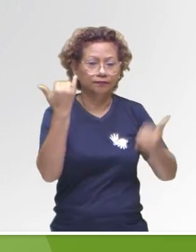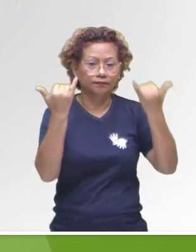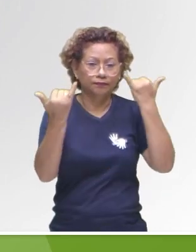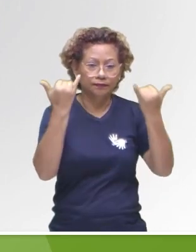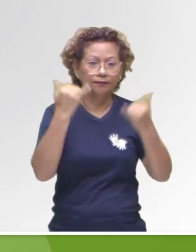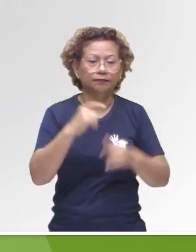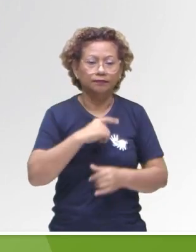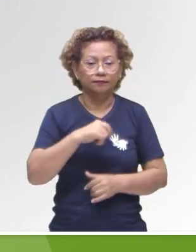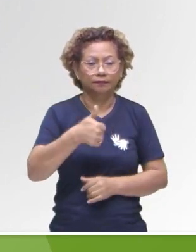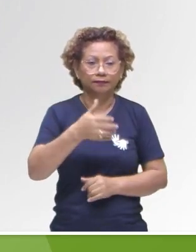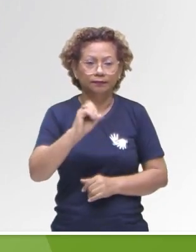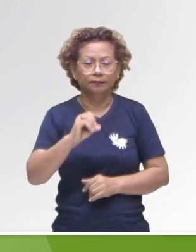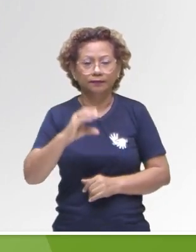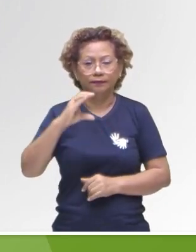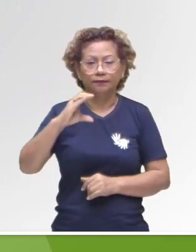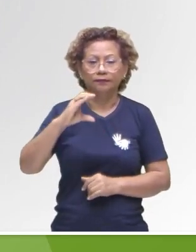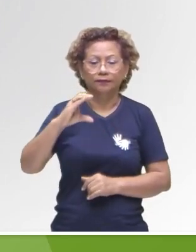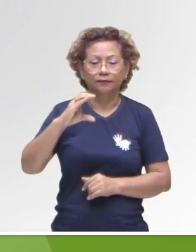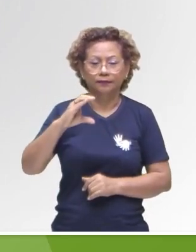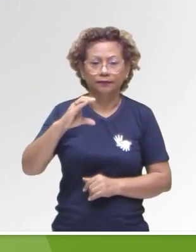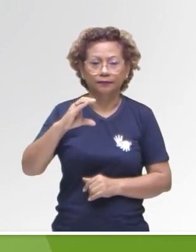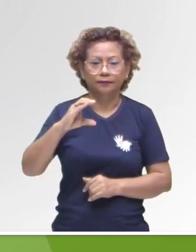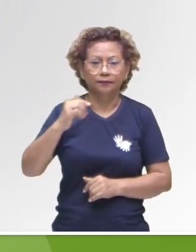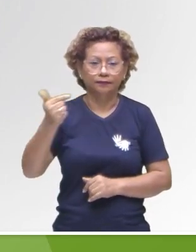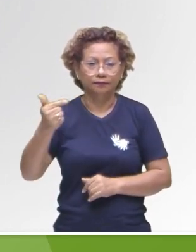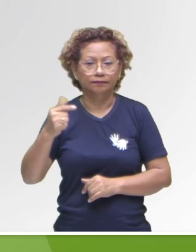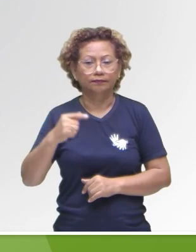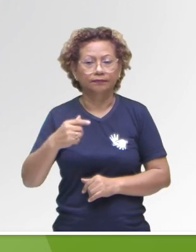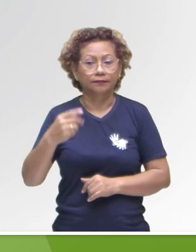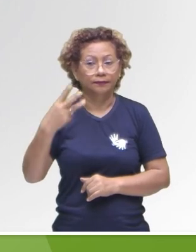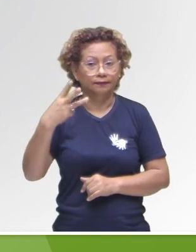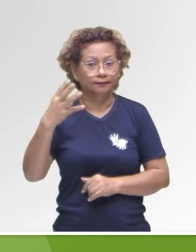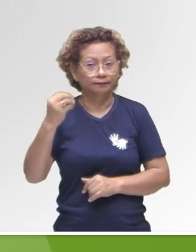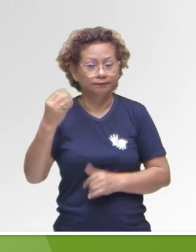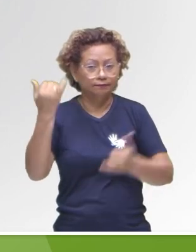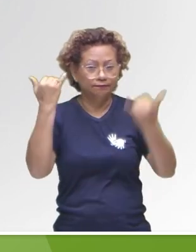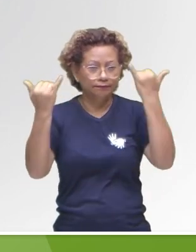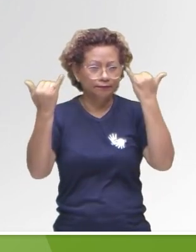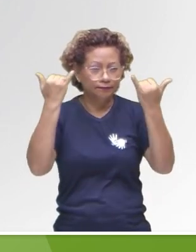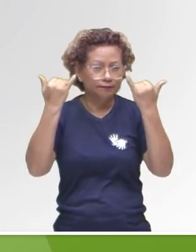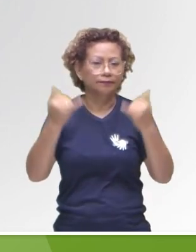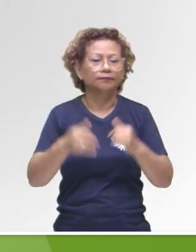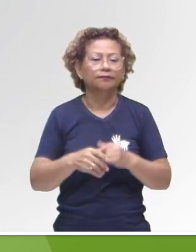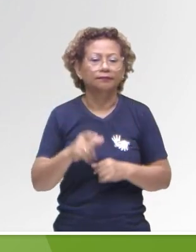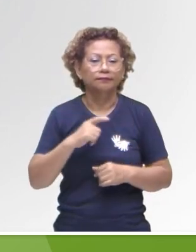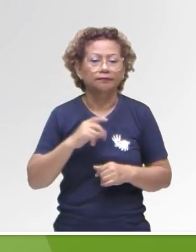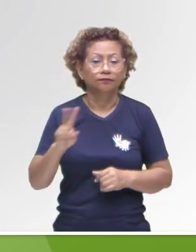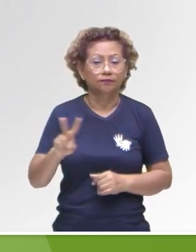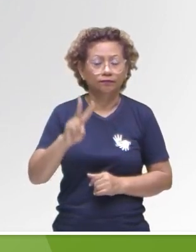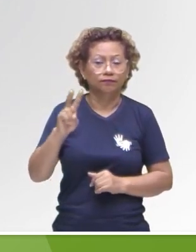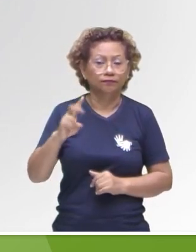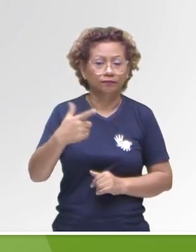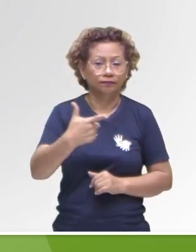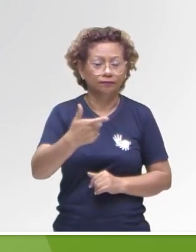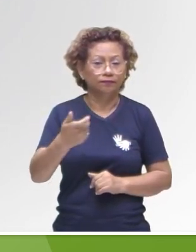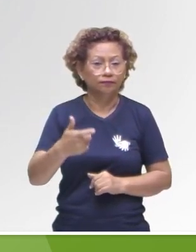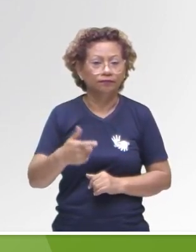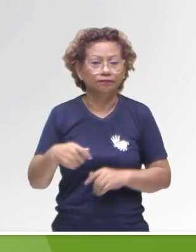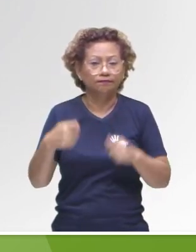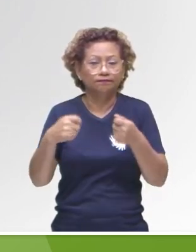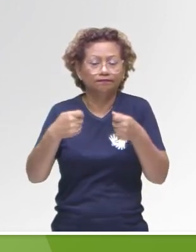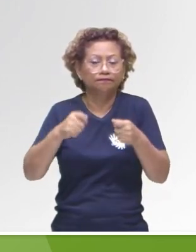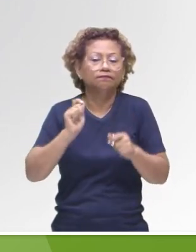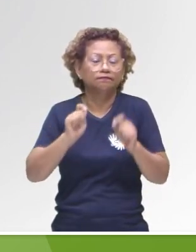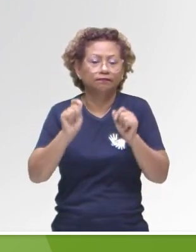na associação e a DDP aplicada no capacitor 2. Então, para mim achar a carga, eu primeiro tenho